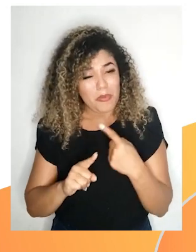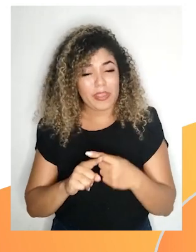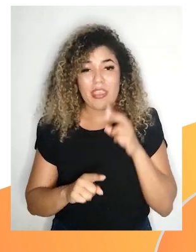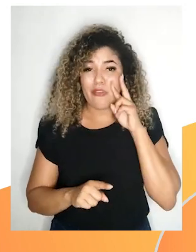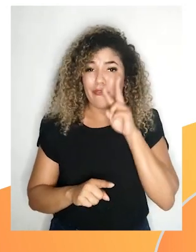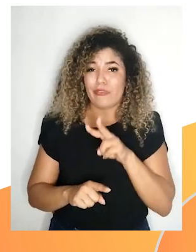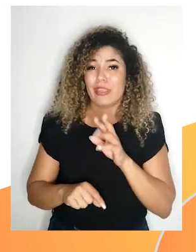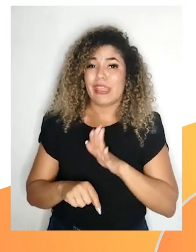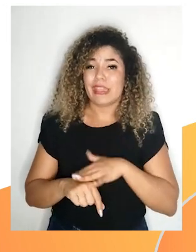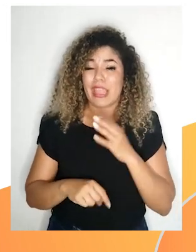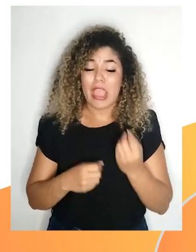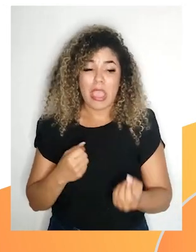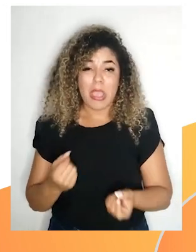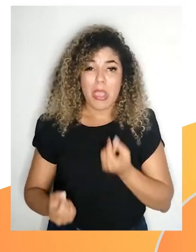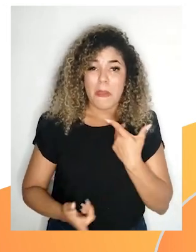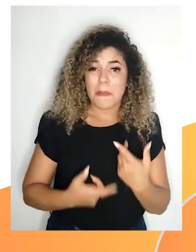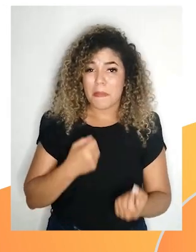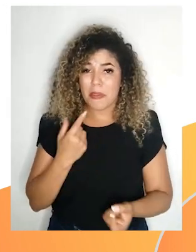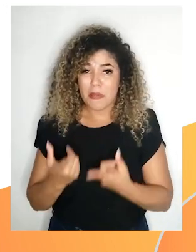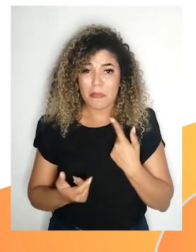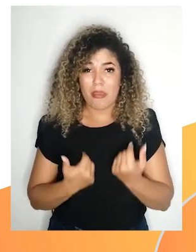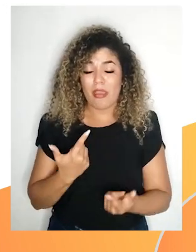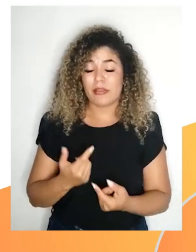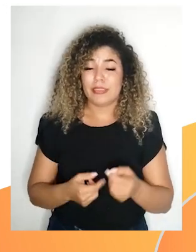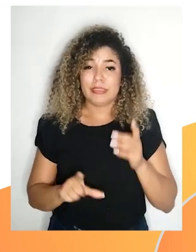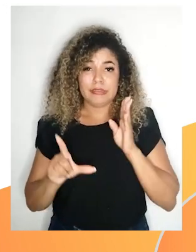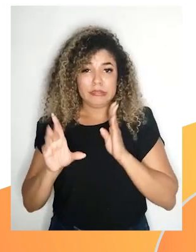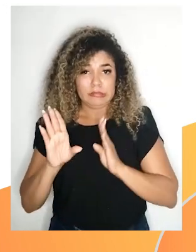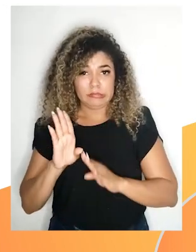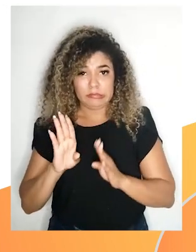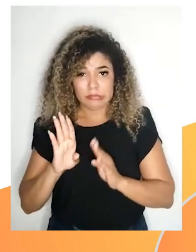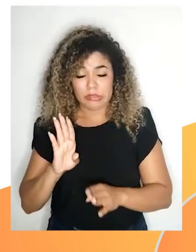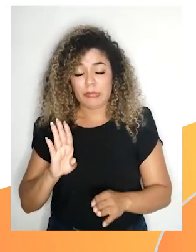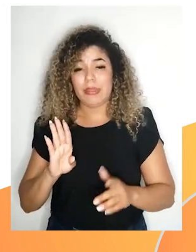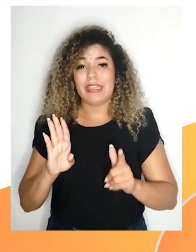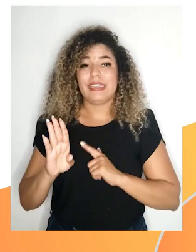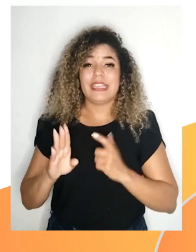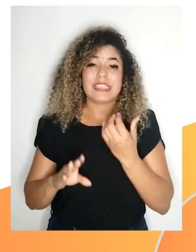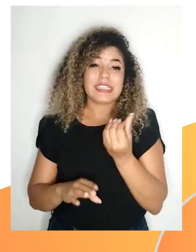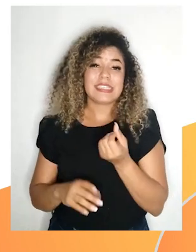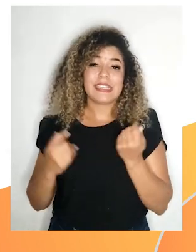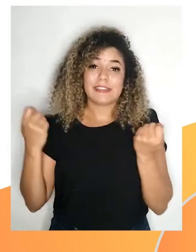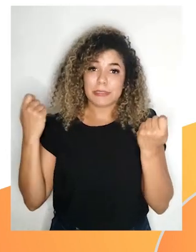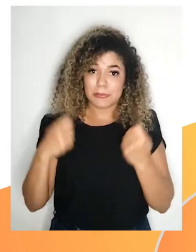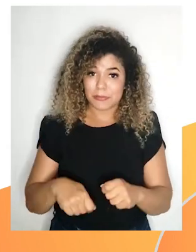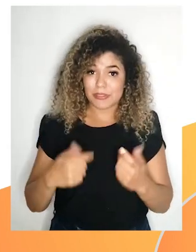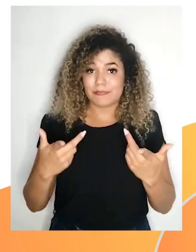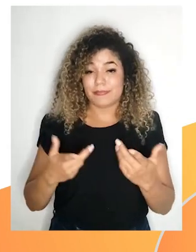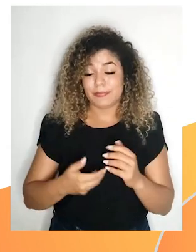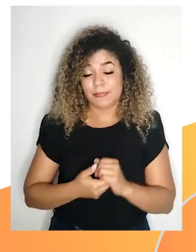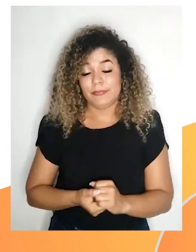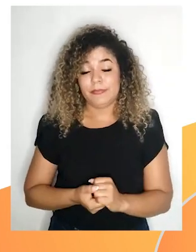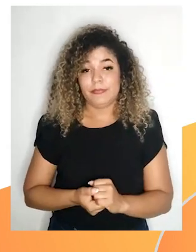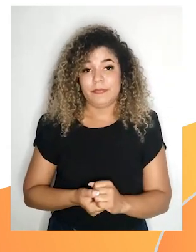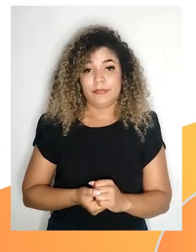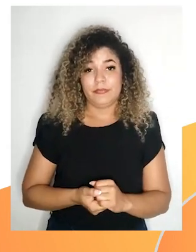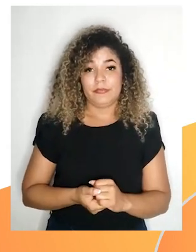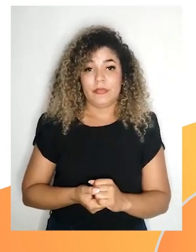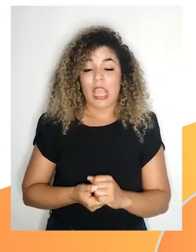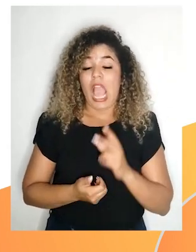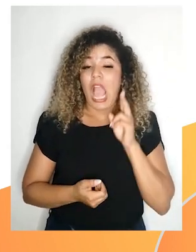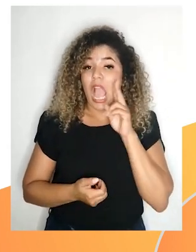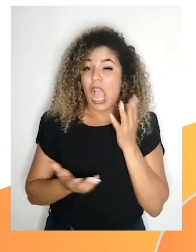viu que a pipoca, por exemplo, do item B, ela tem 6 possibilidades de sair, certo? Então,